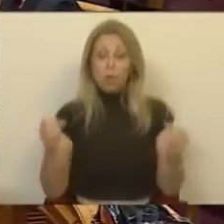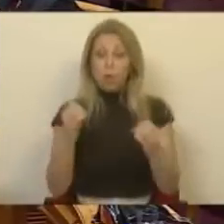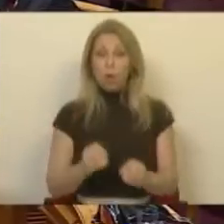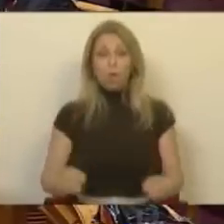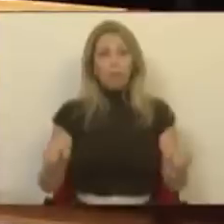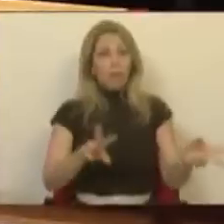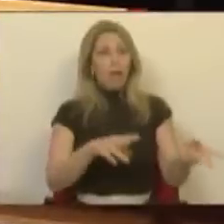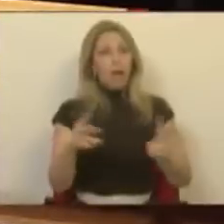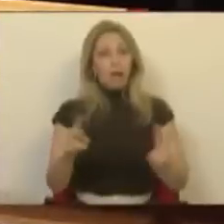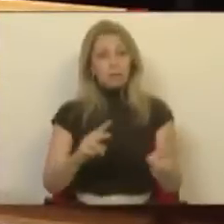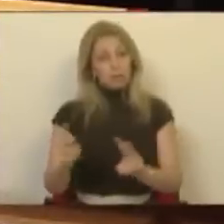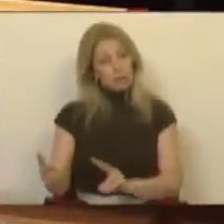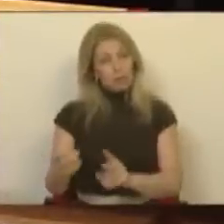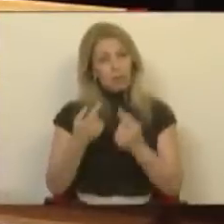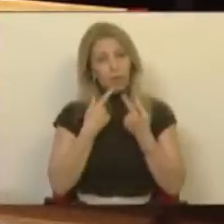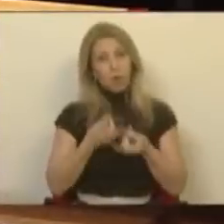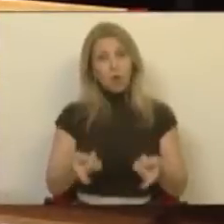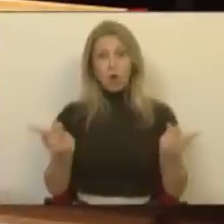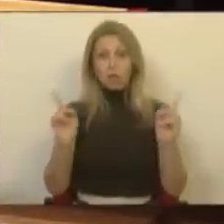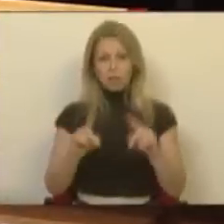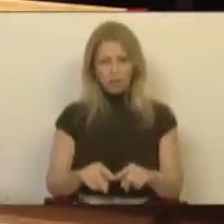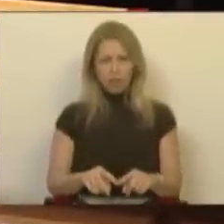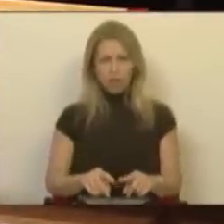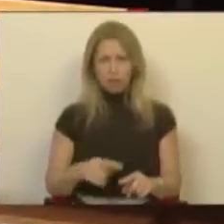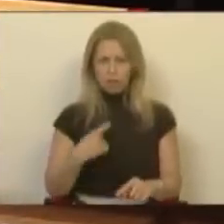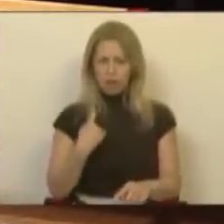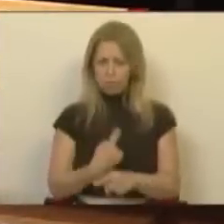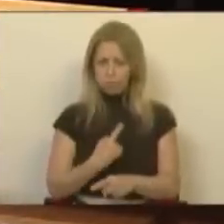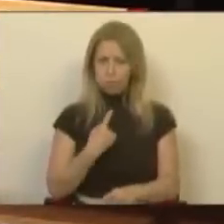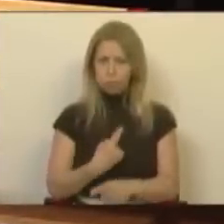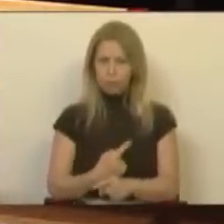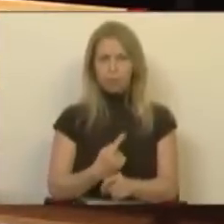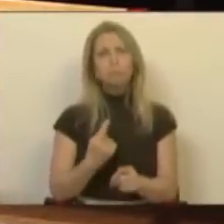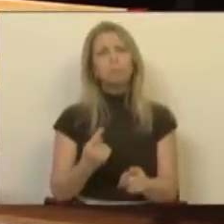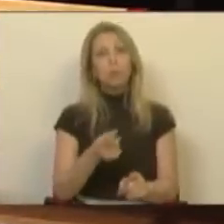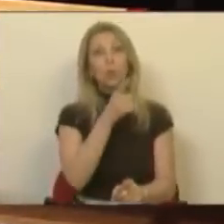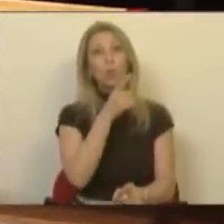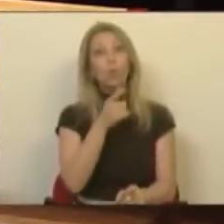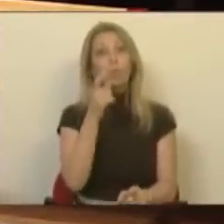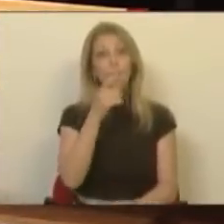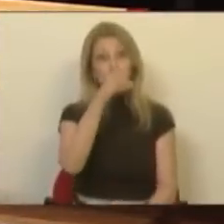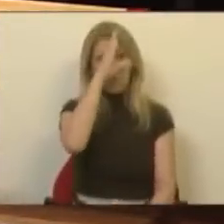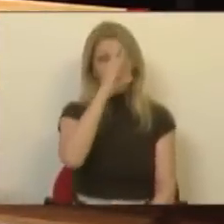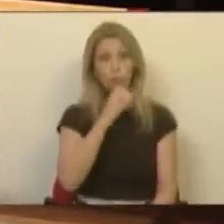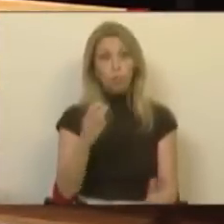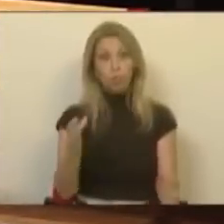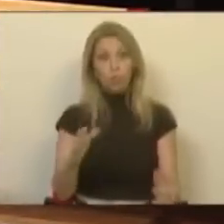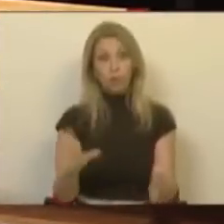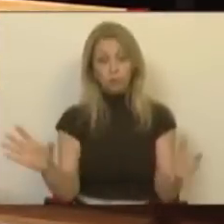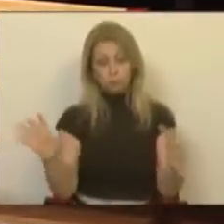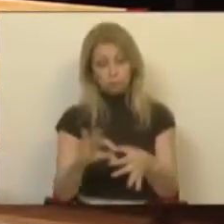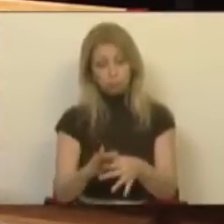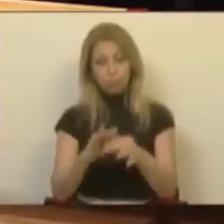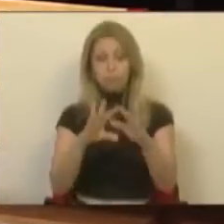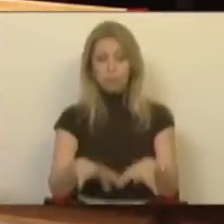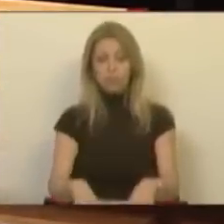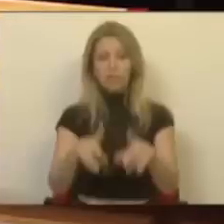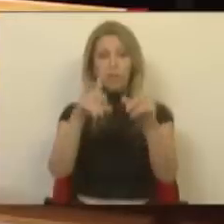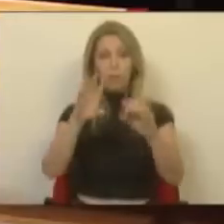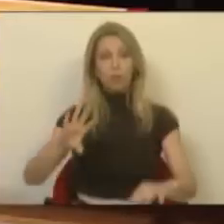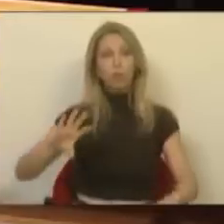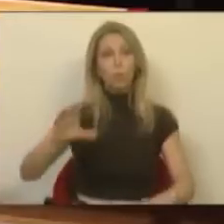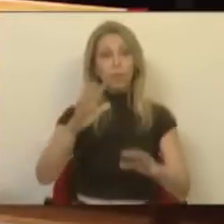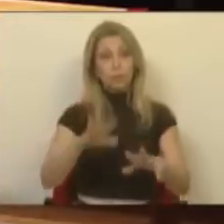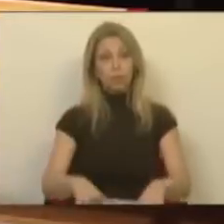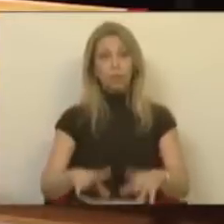uma alternativa voltar a repetir reiterar o compromisso do governo como o desenvolvimento do país e como